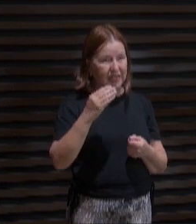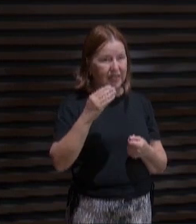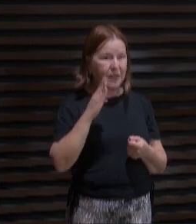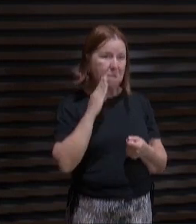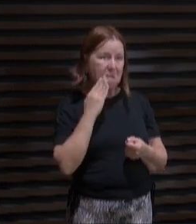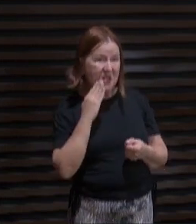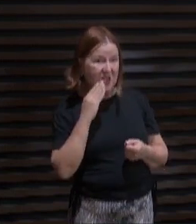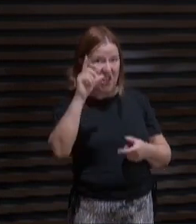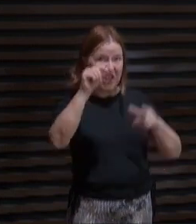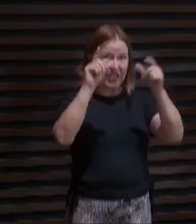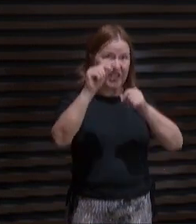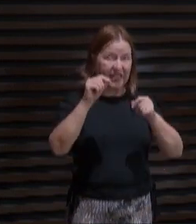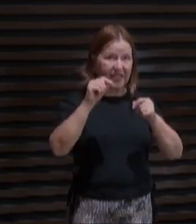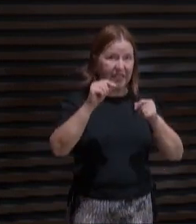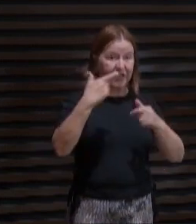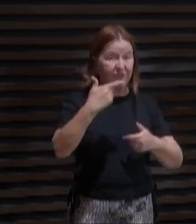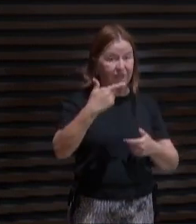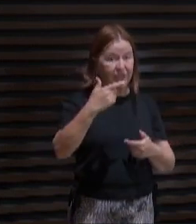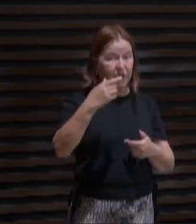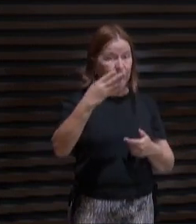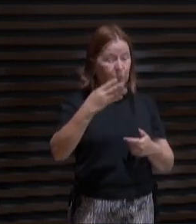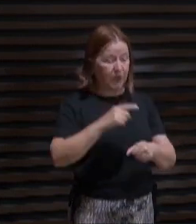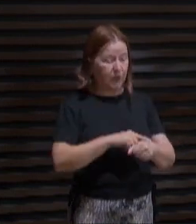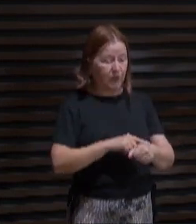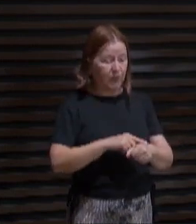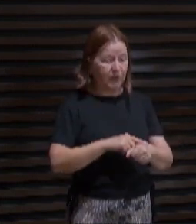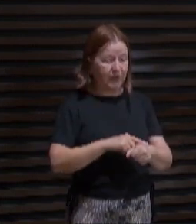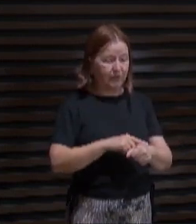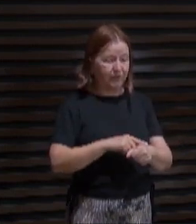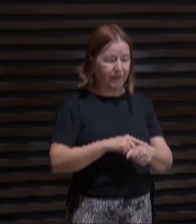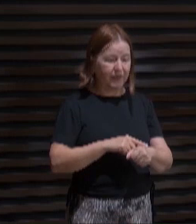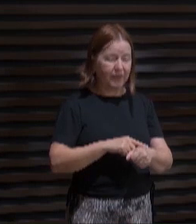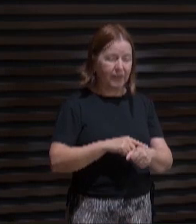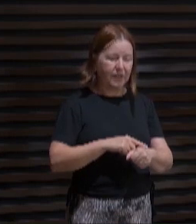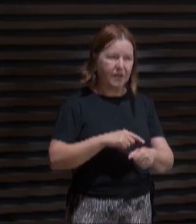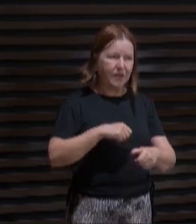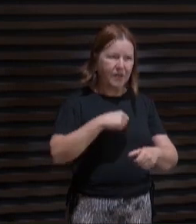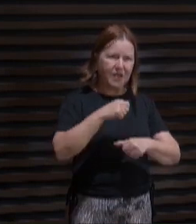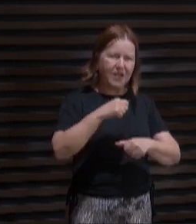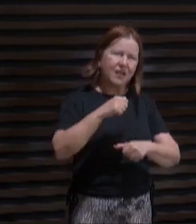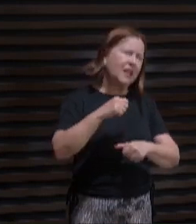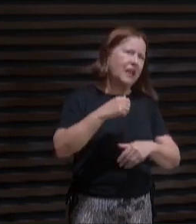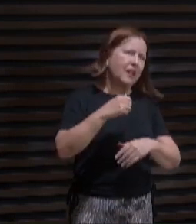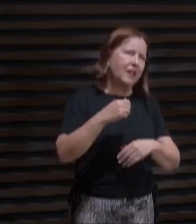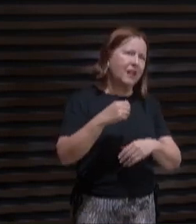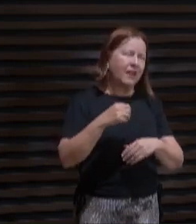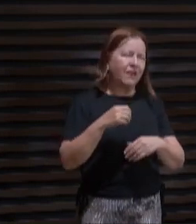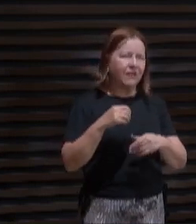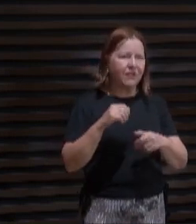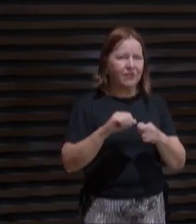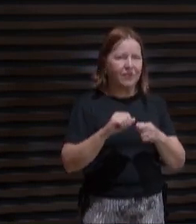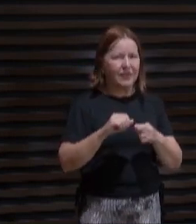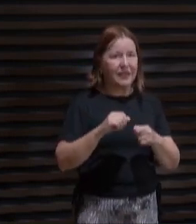a energia do Sol para transformar 720 litros de água